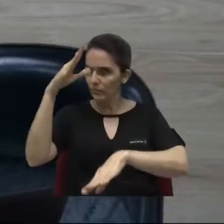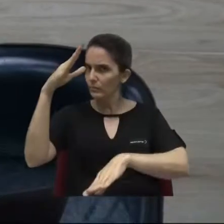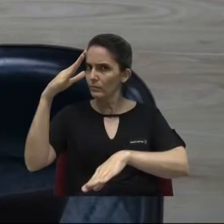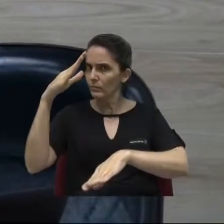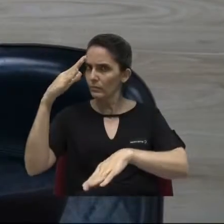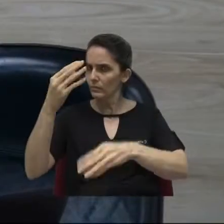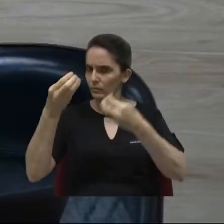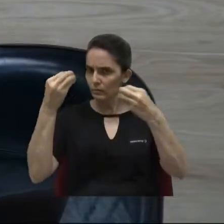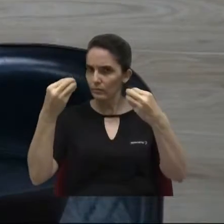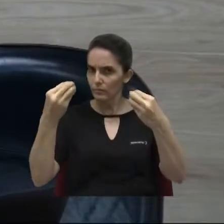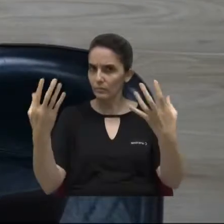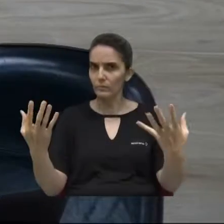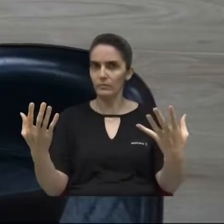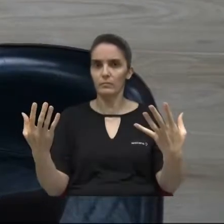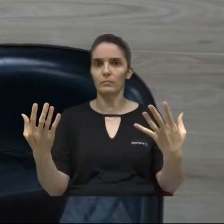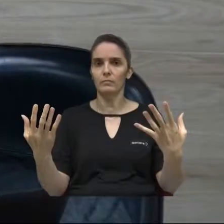parar?